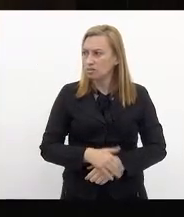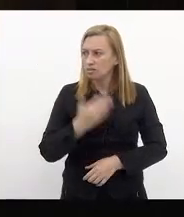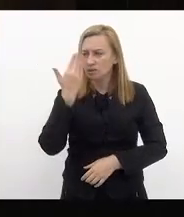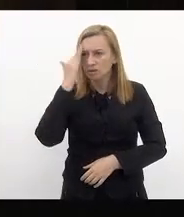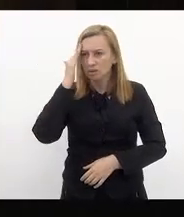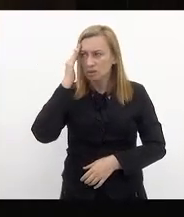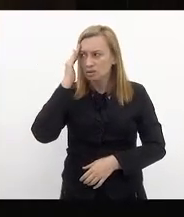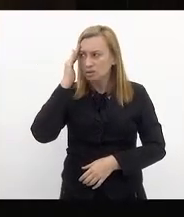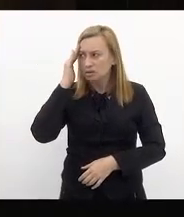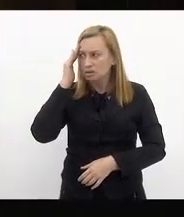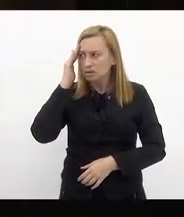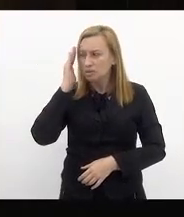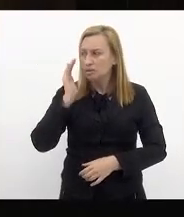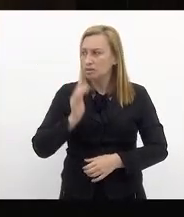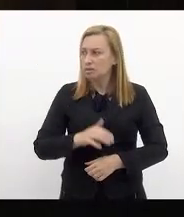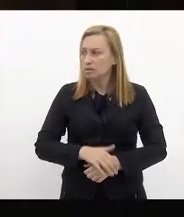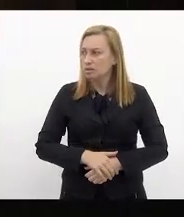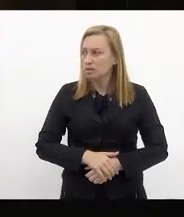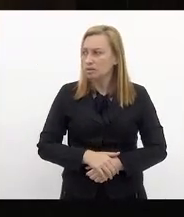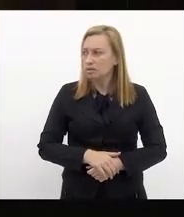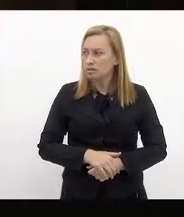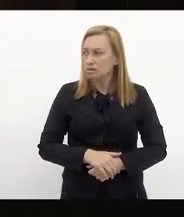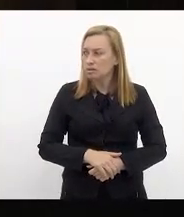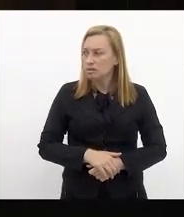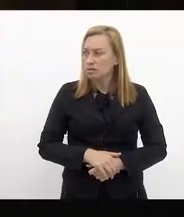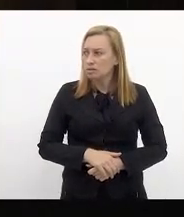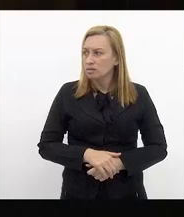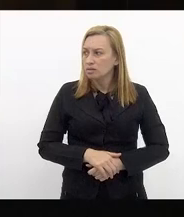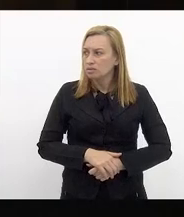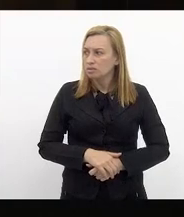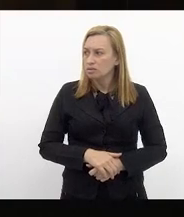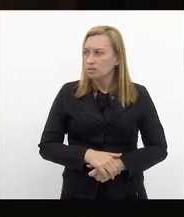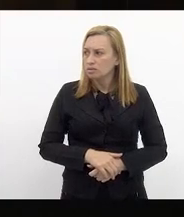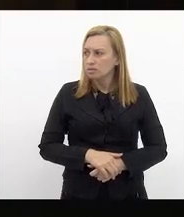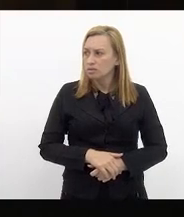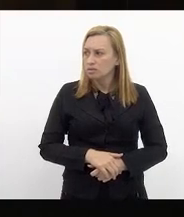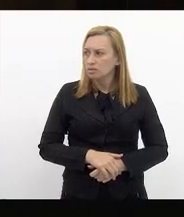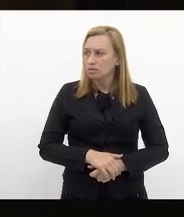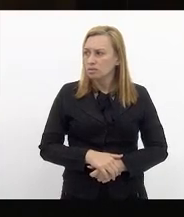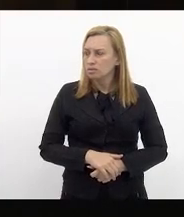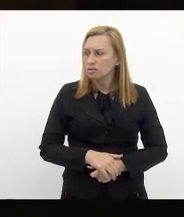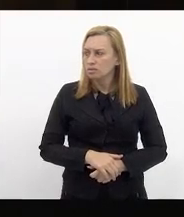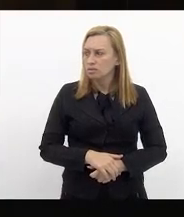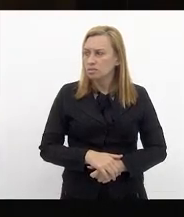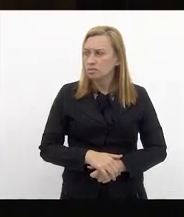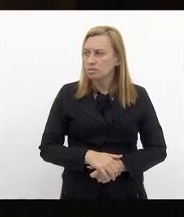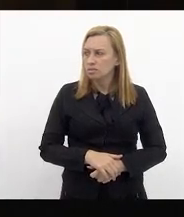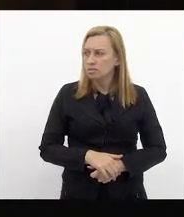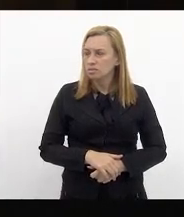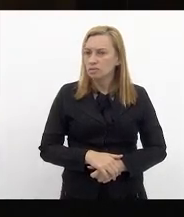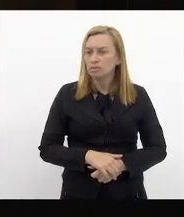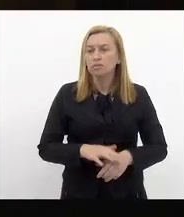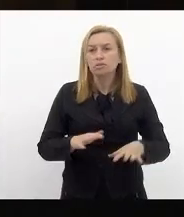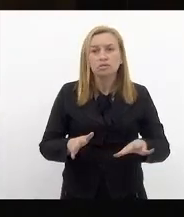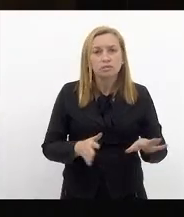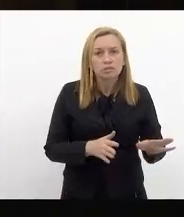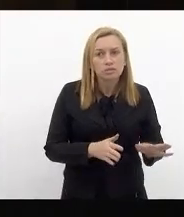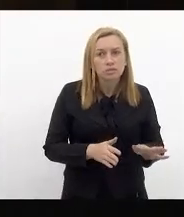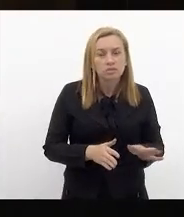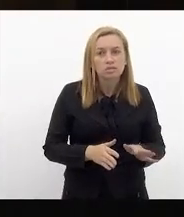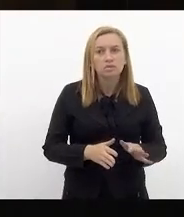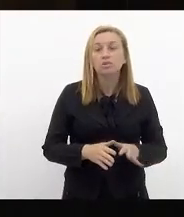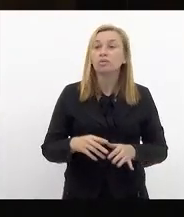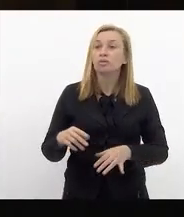que defendemos aqui politicamente. O Estado pagou, entre 2000 e 2016,